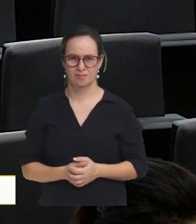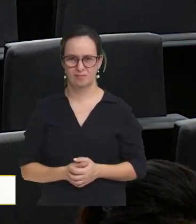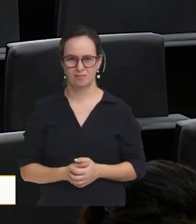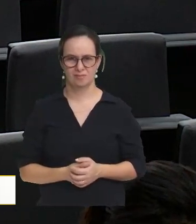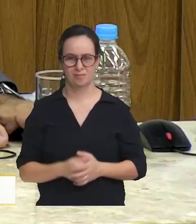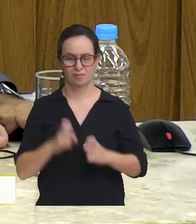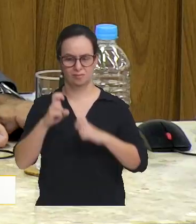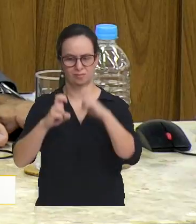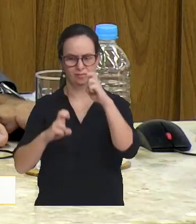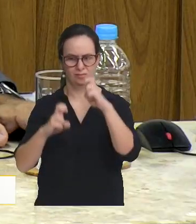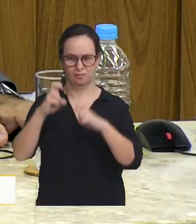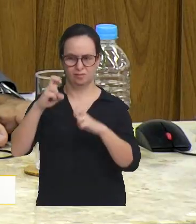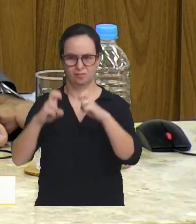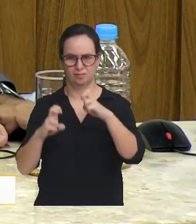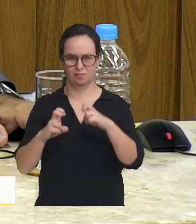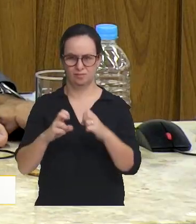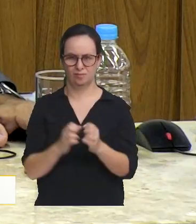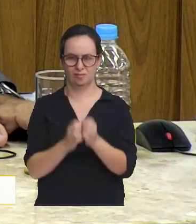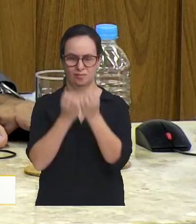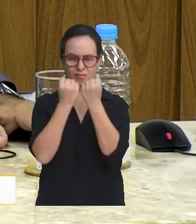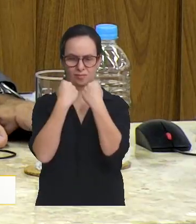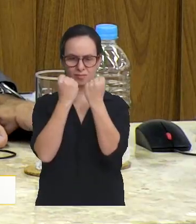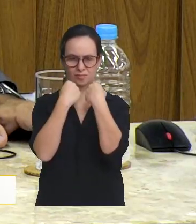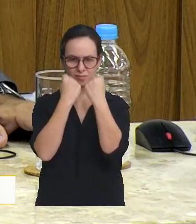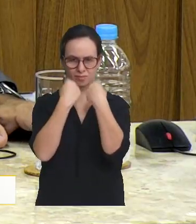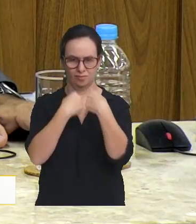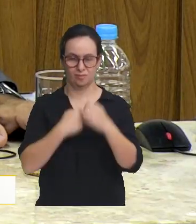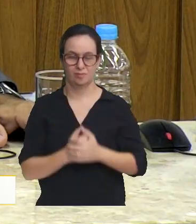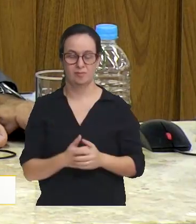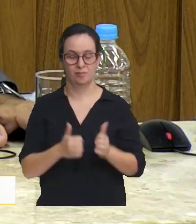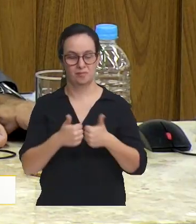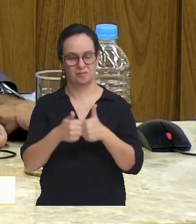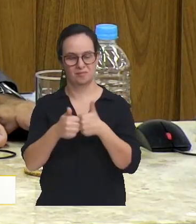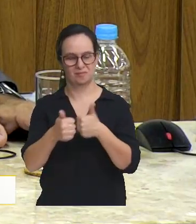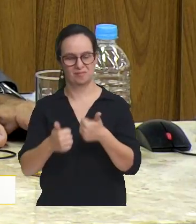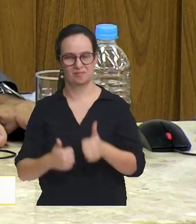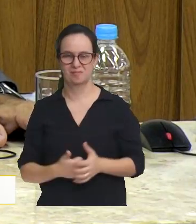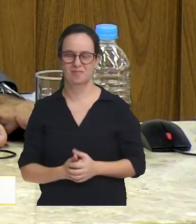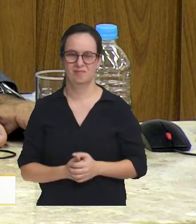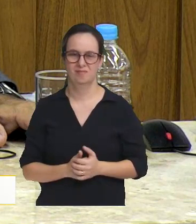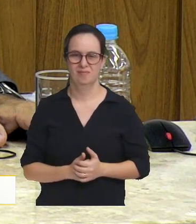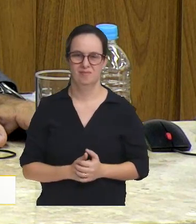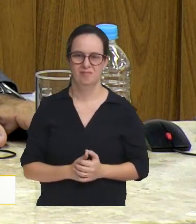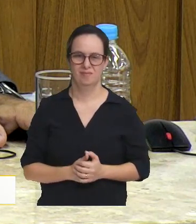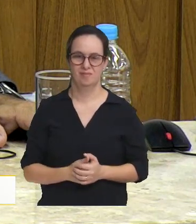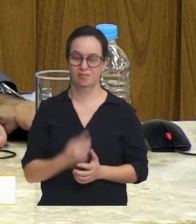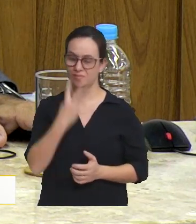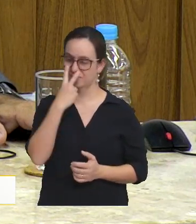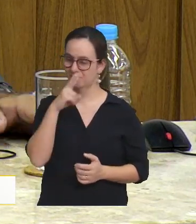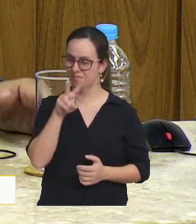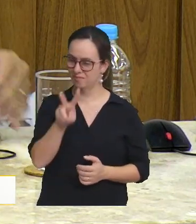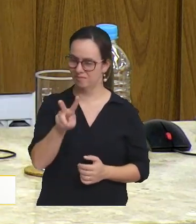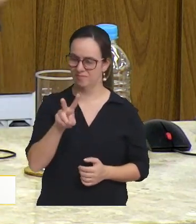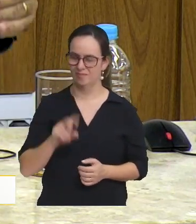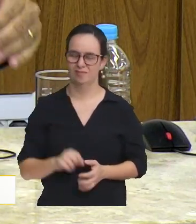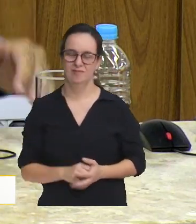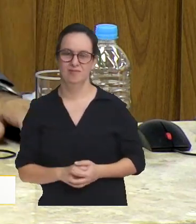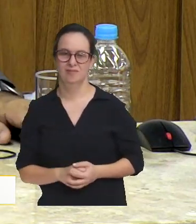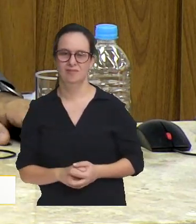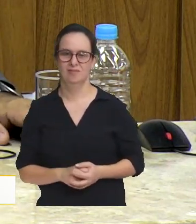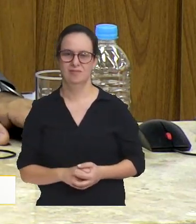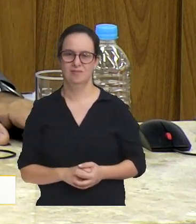Tive uma oportunidade de acompanhá-los pela segurança deles, e eu pude ver de perto, e daquele